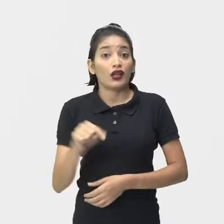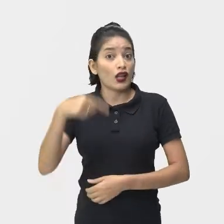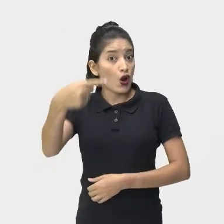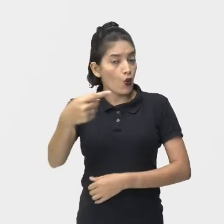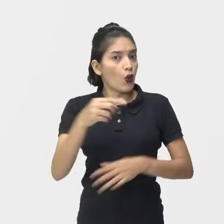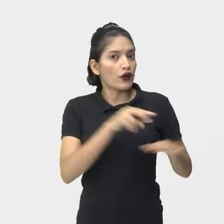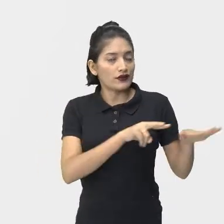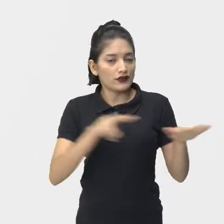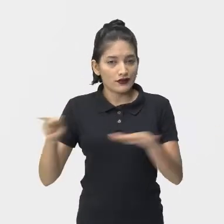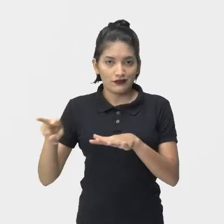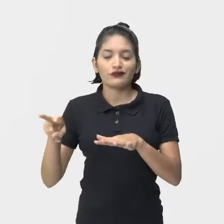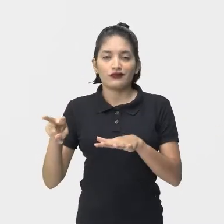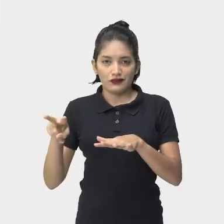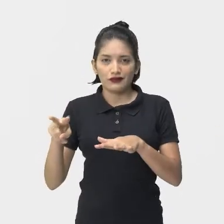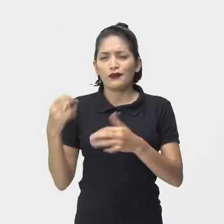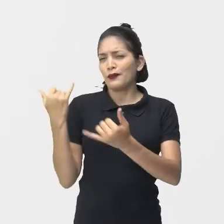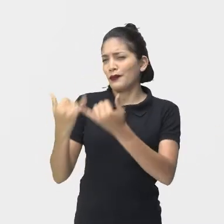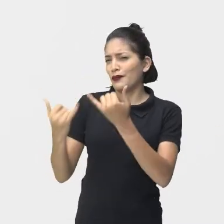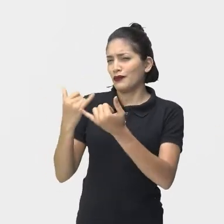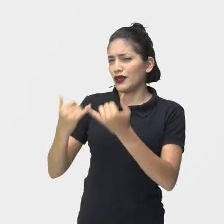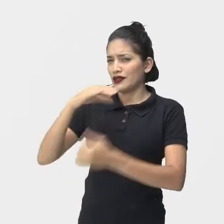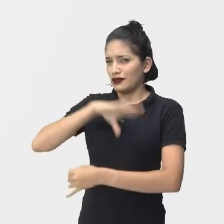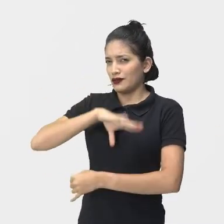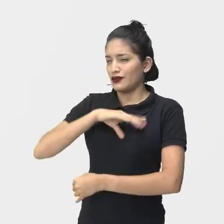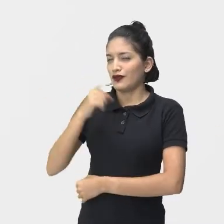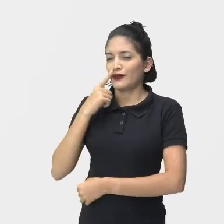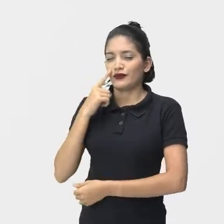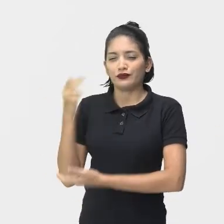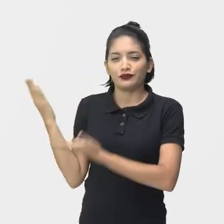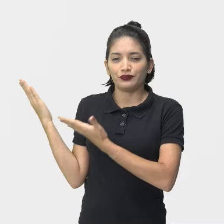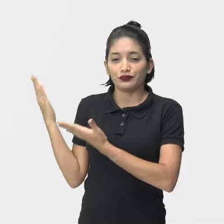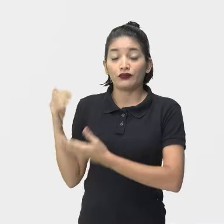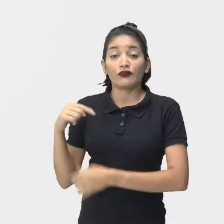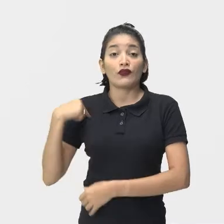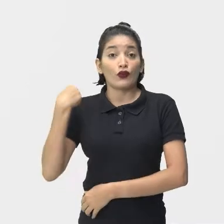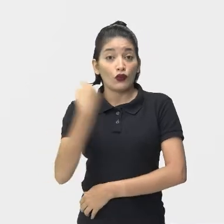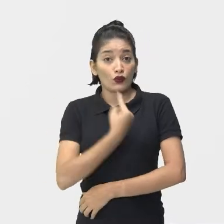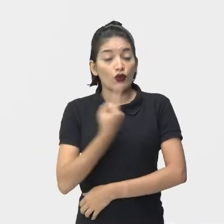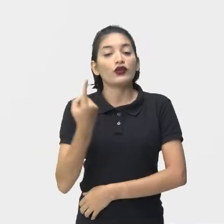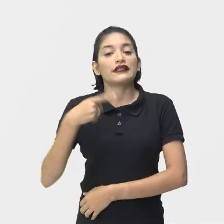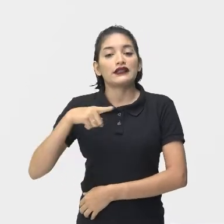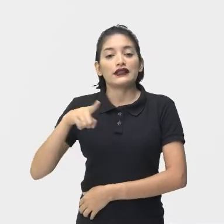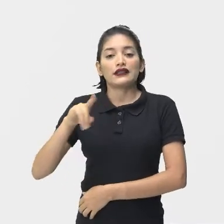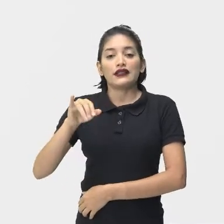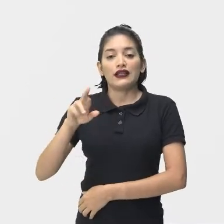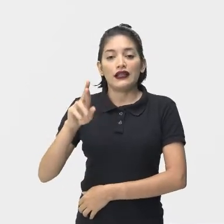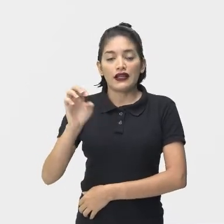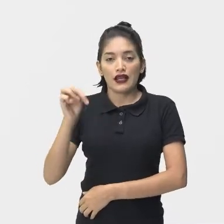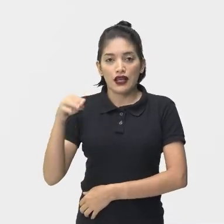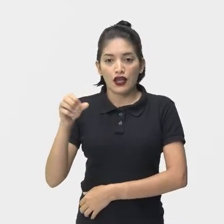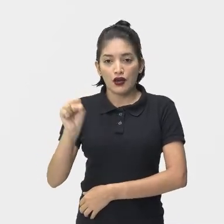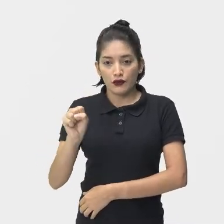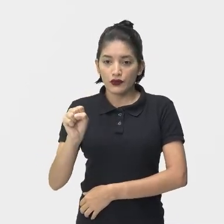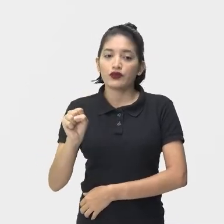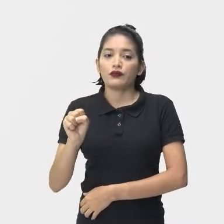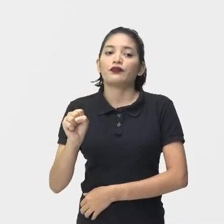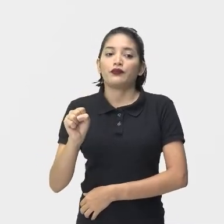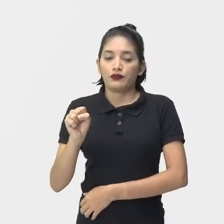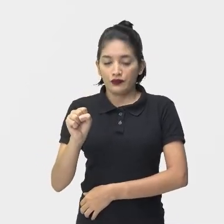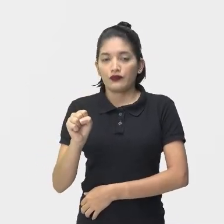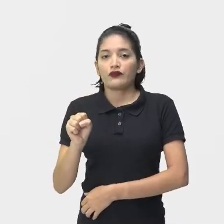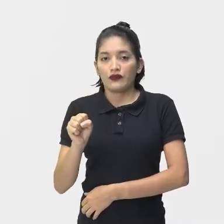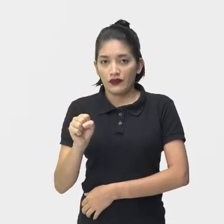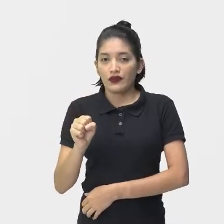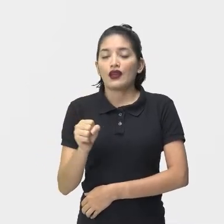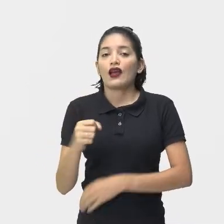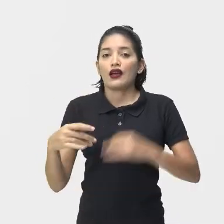semana, bem parecido com o português, né? Iremos a Madrid. Na próxima